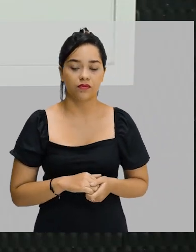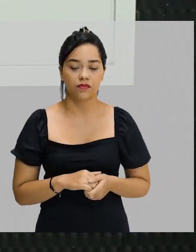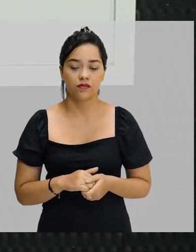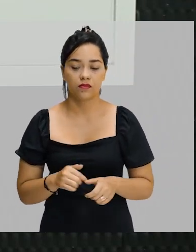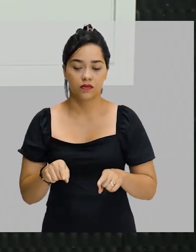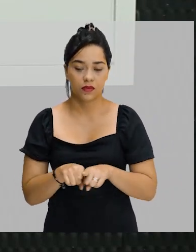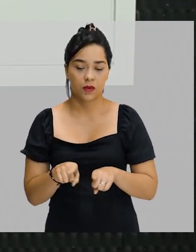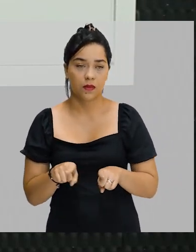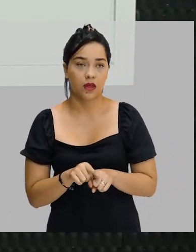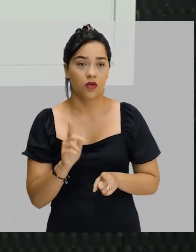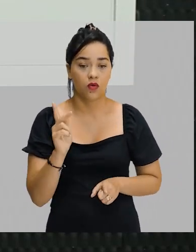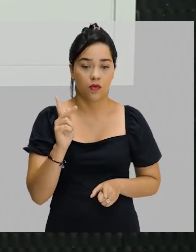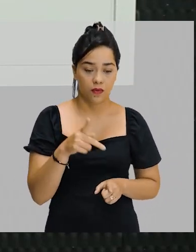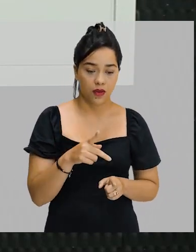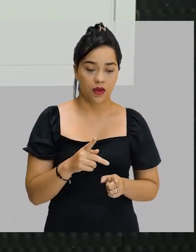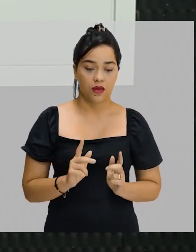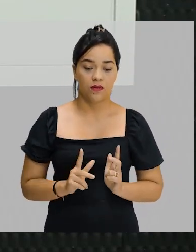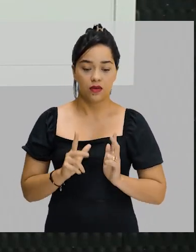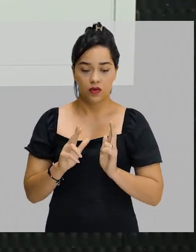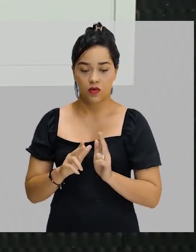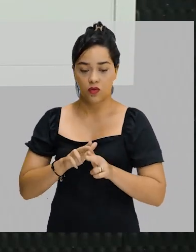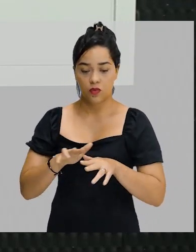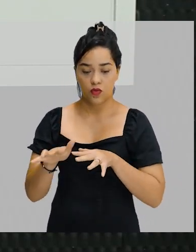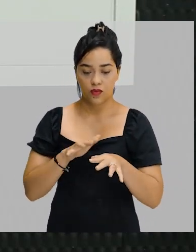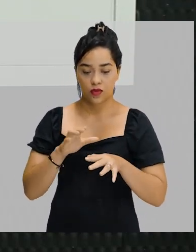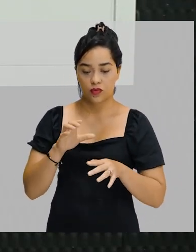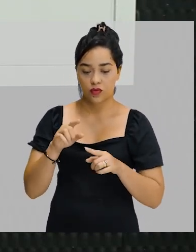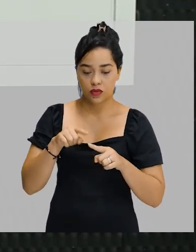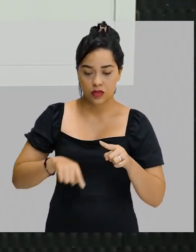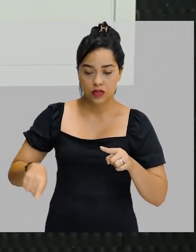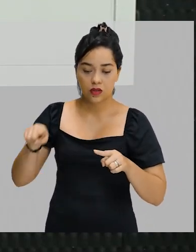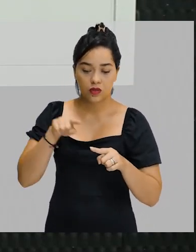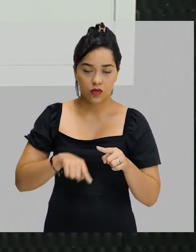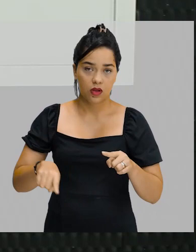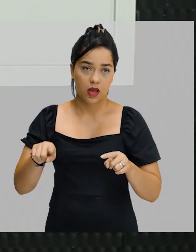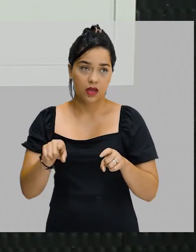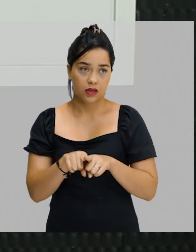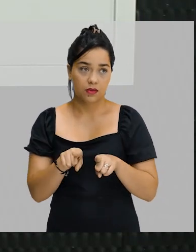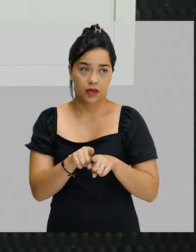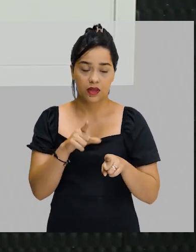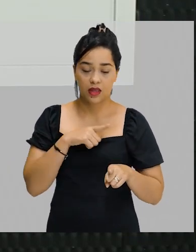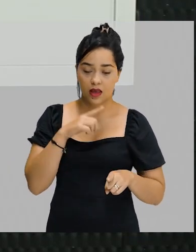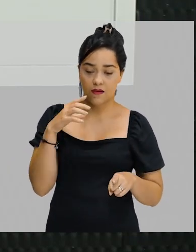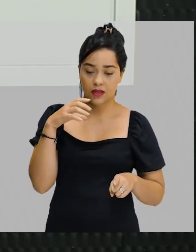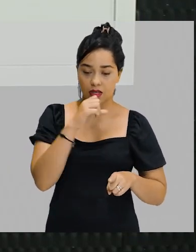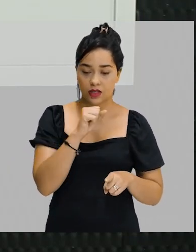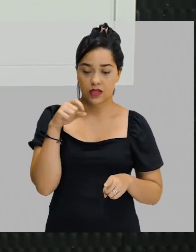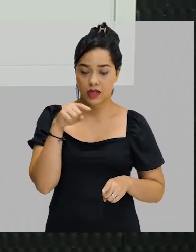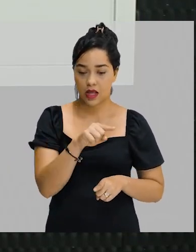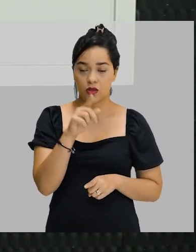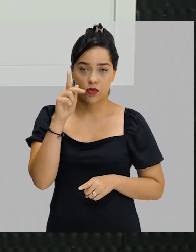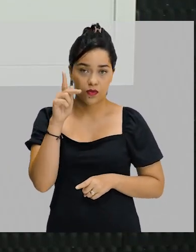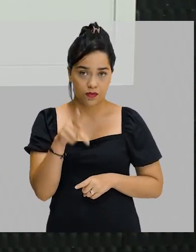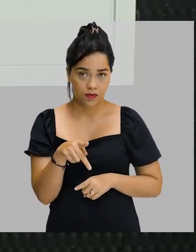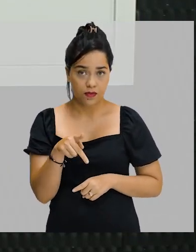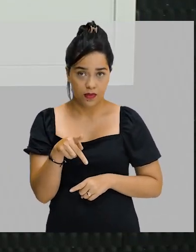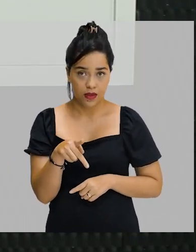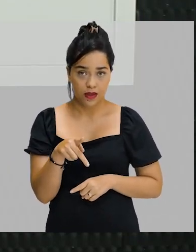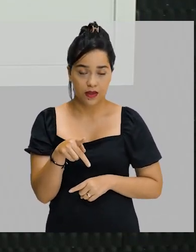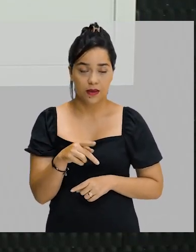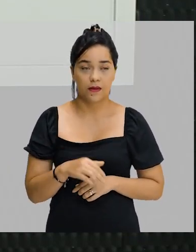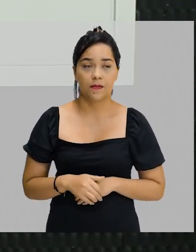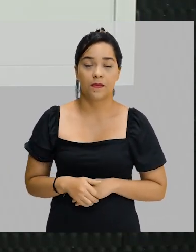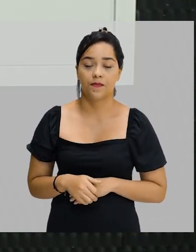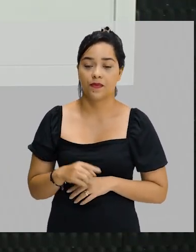então o ponto P, ele está fazendo o seu movimento circular, tá ok? Então eu vou ter a velocidade lá no ponto P, tá ok?